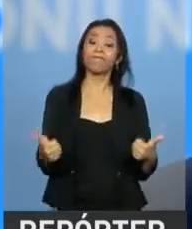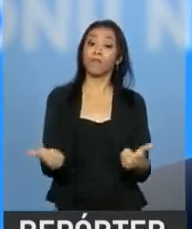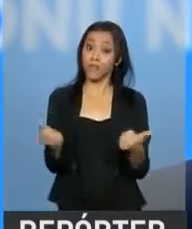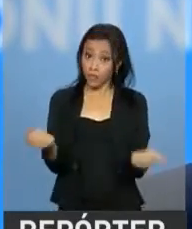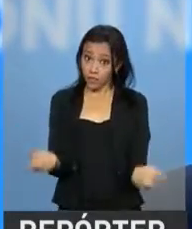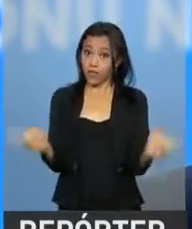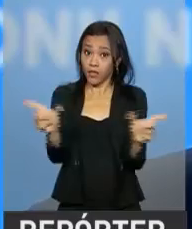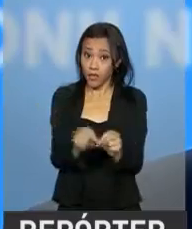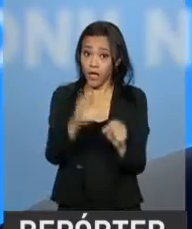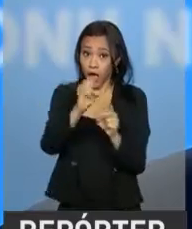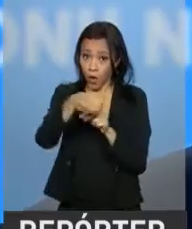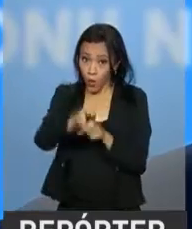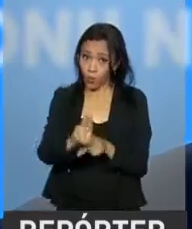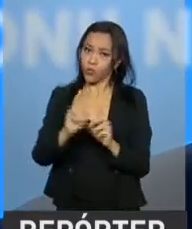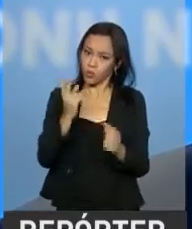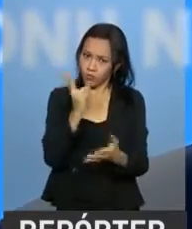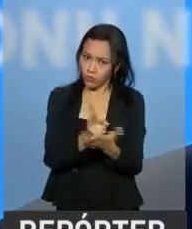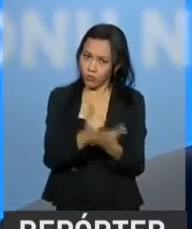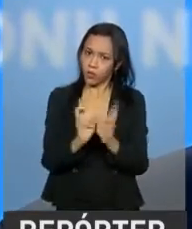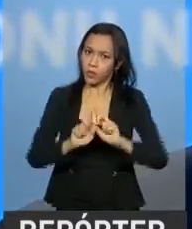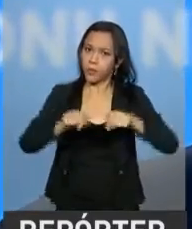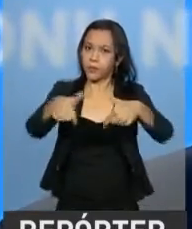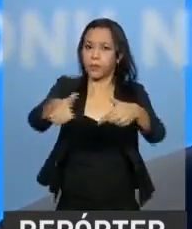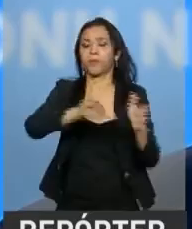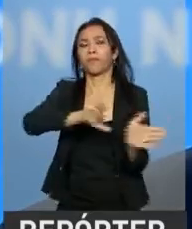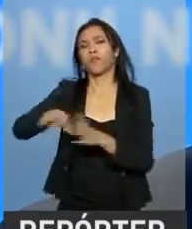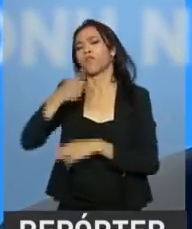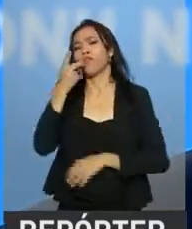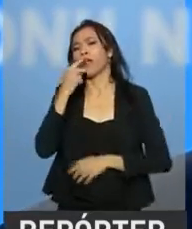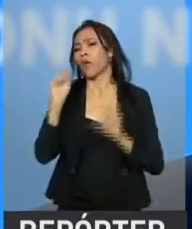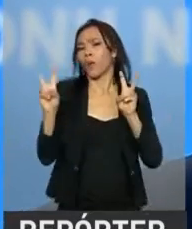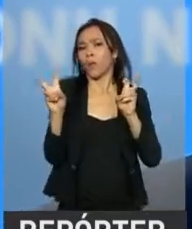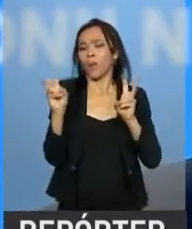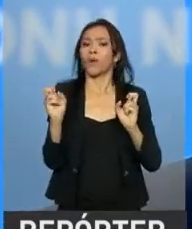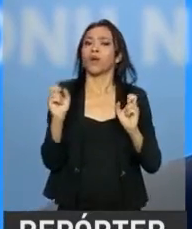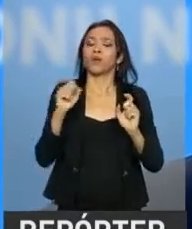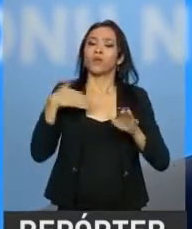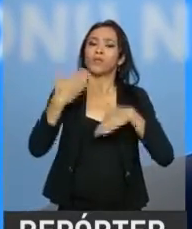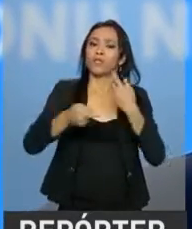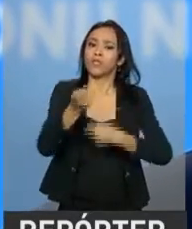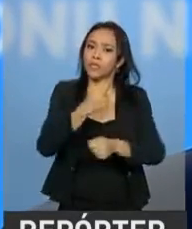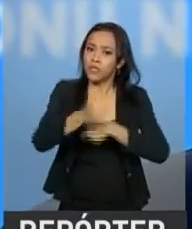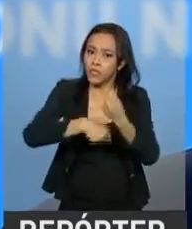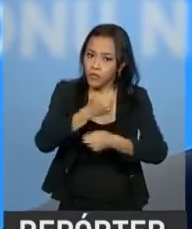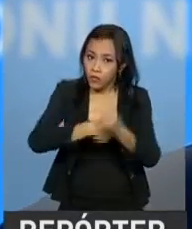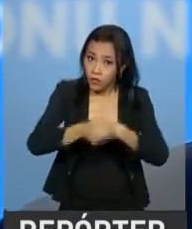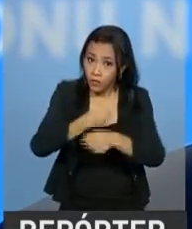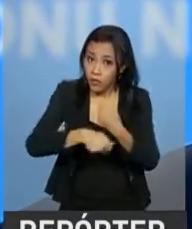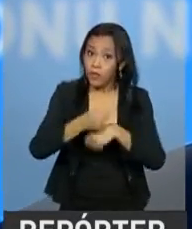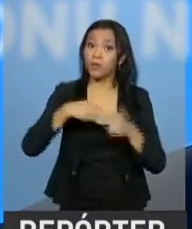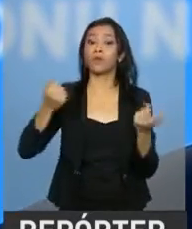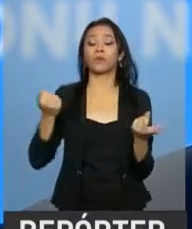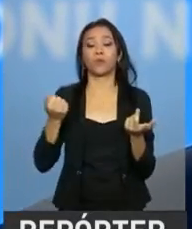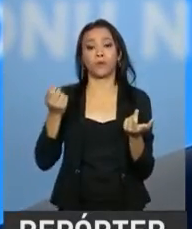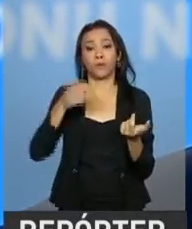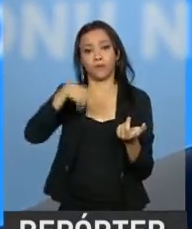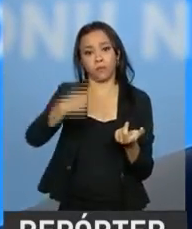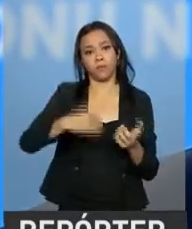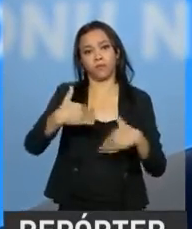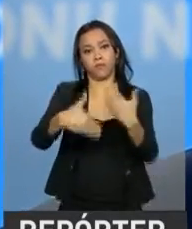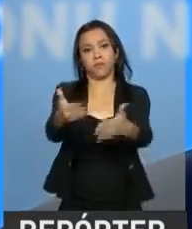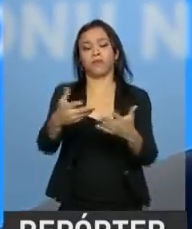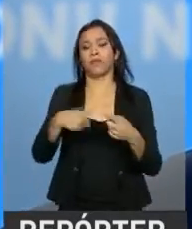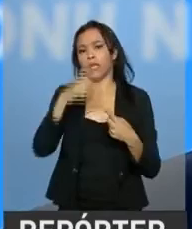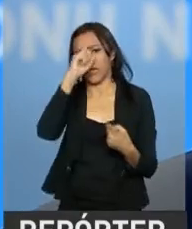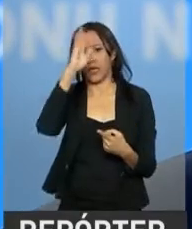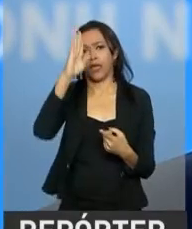continue a ser proativa. Falarei do desenvolvimento econômico que começa a tomar conta do país, baseado precisamente